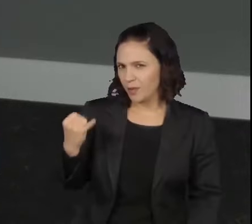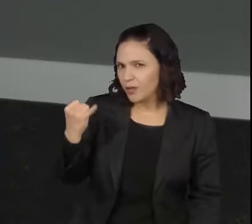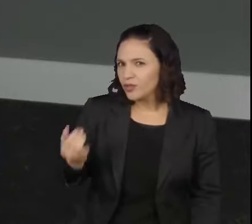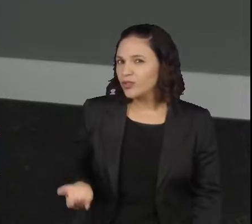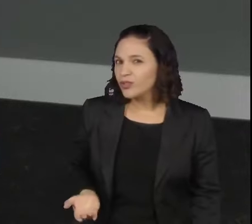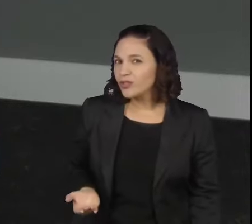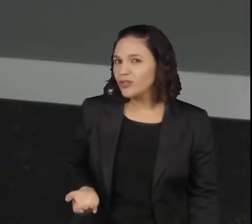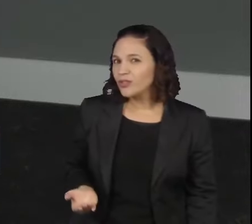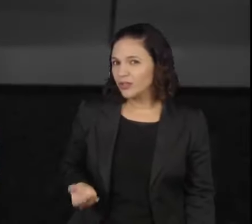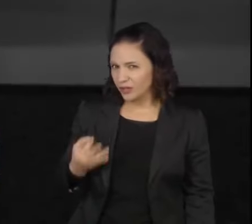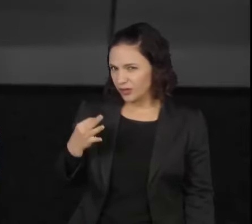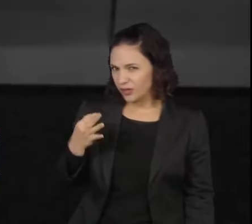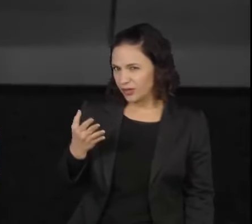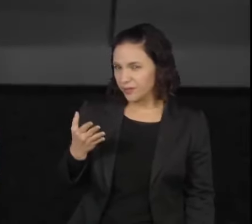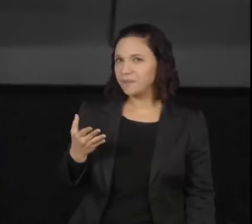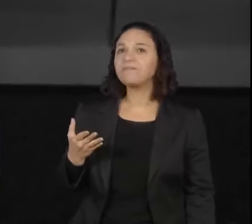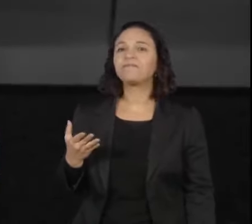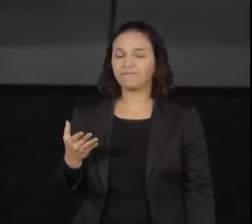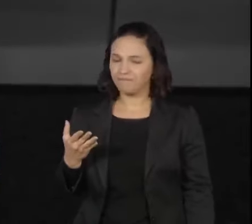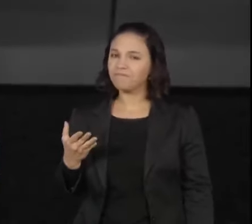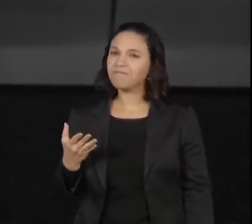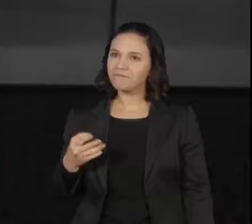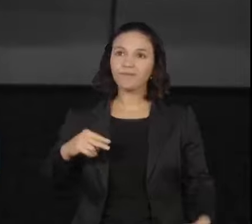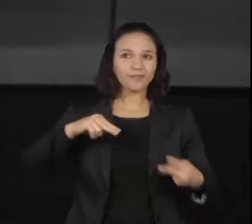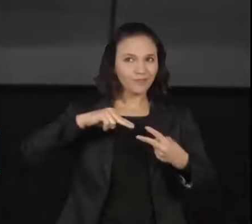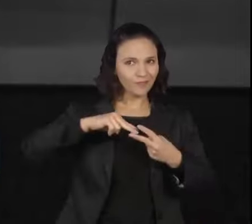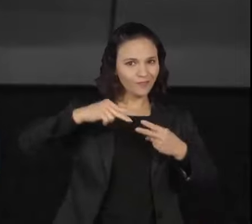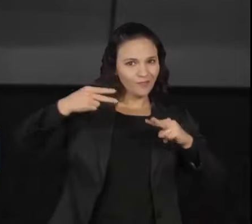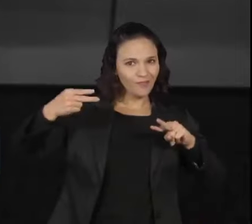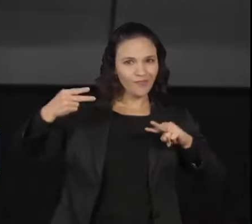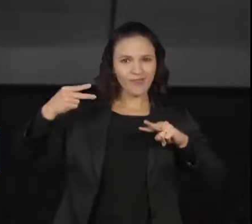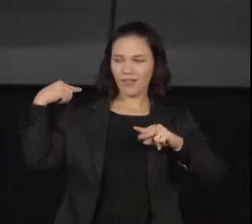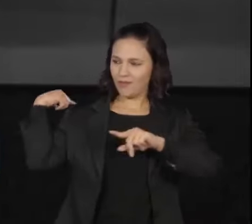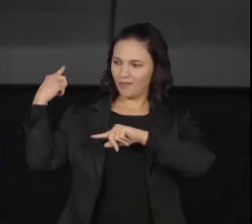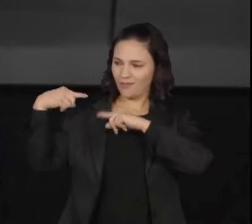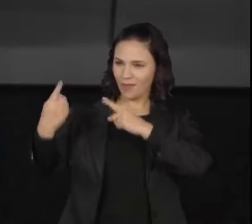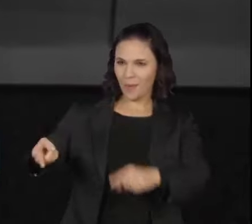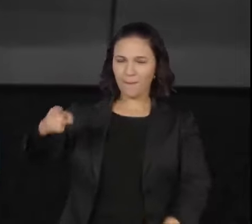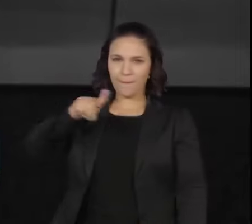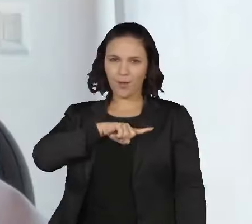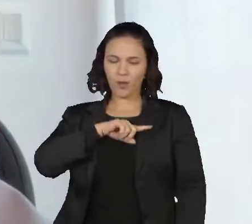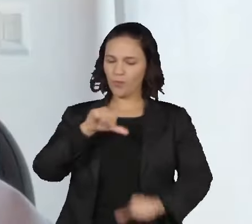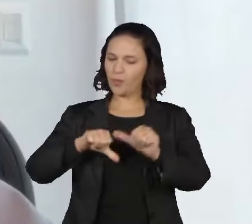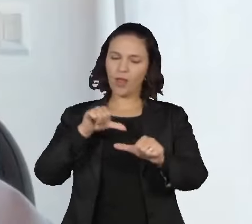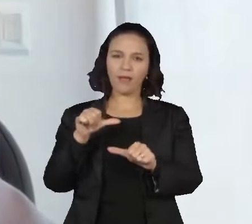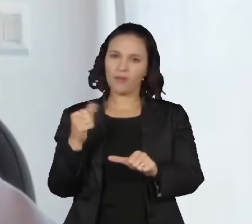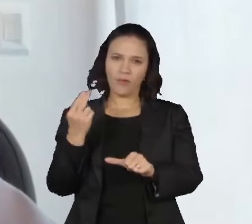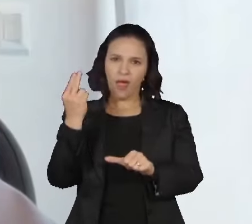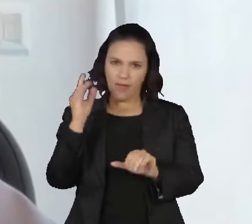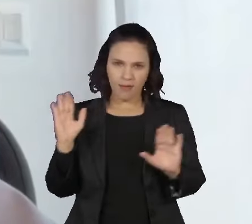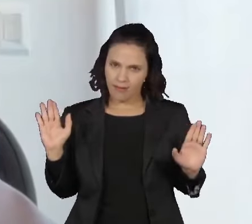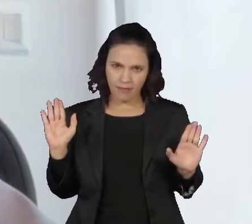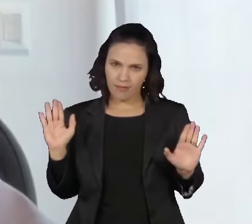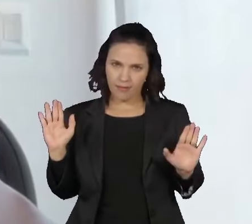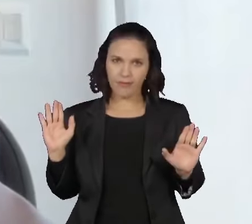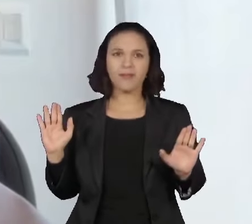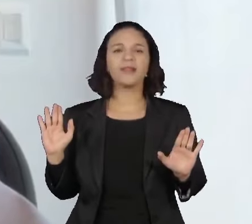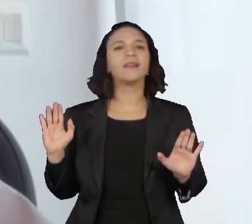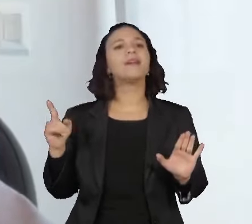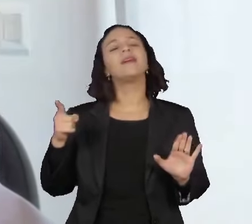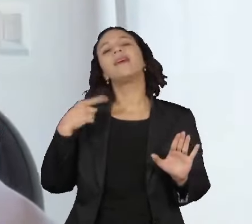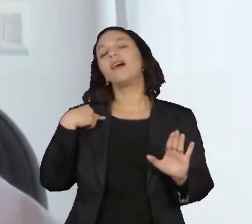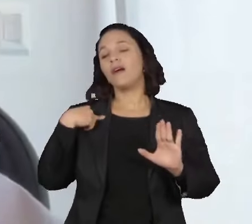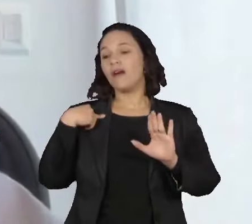das possibilidades, né? A genética, quando a gente herda uma mutação, ela é irreversível. Ela não muda. Você não pode